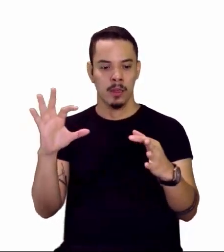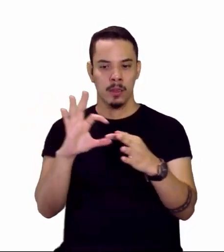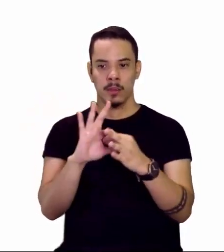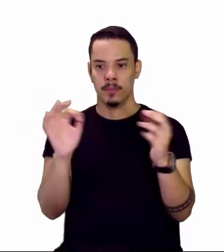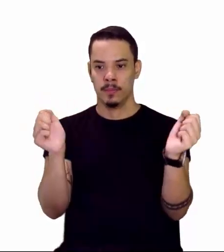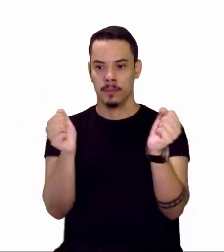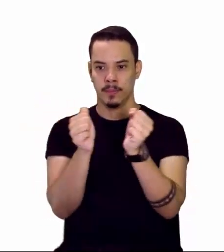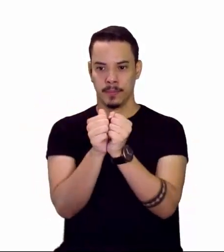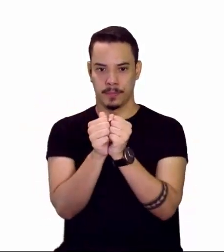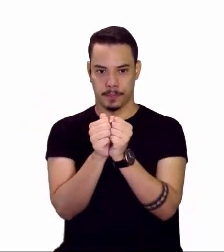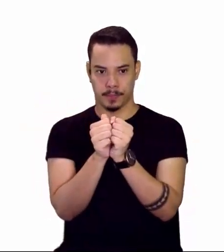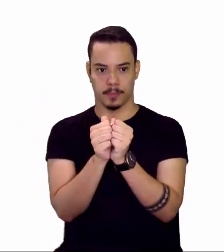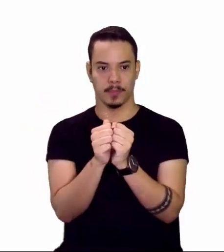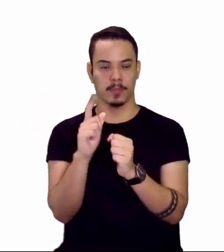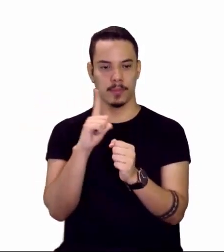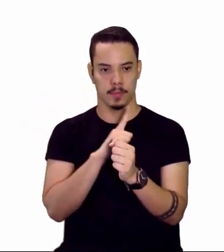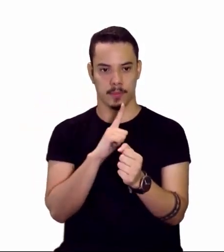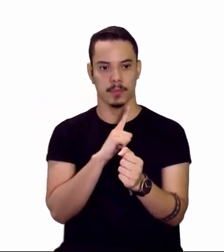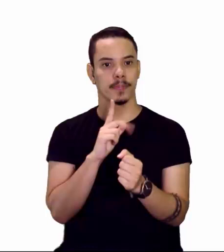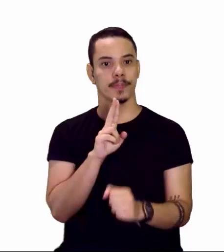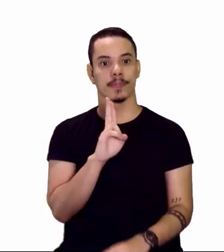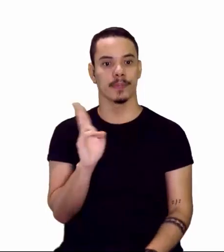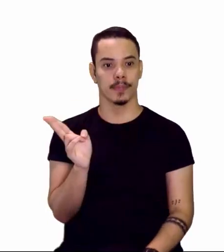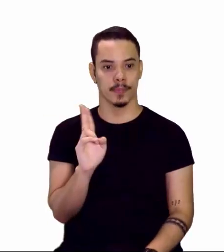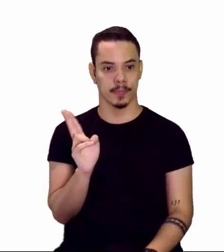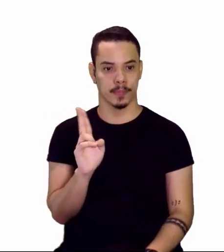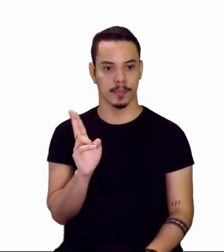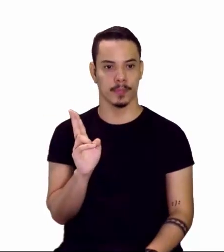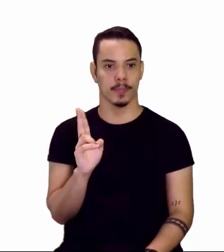ele. Aí a geometria será